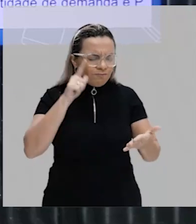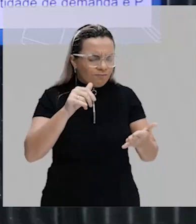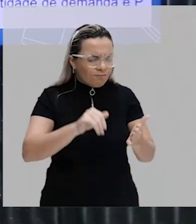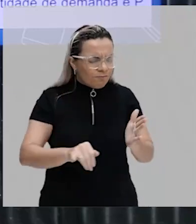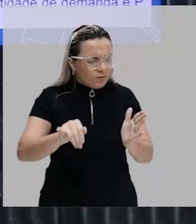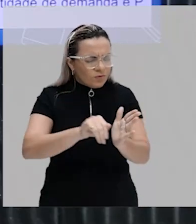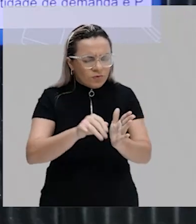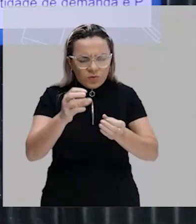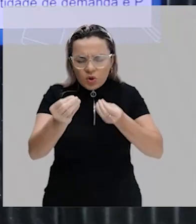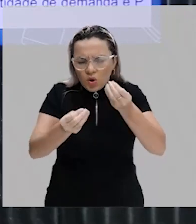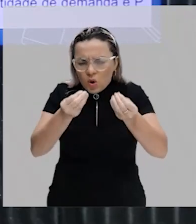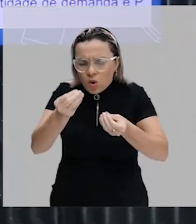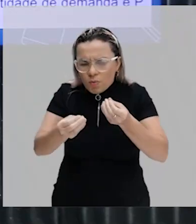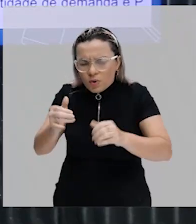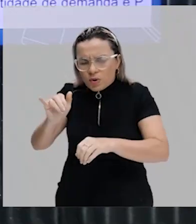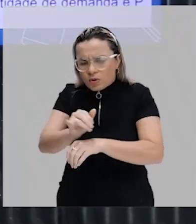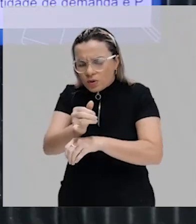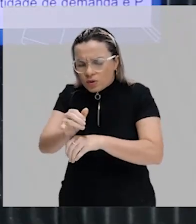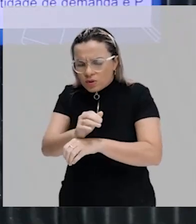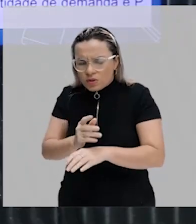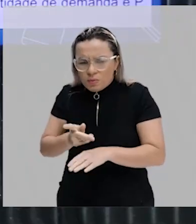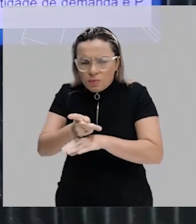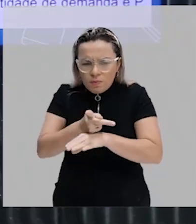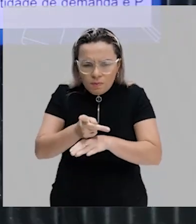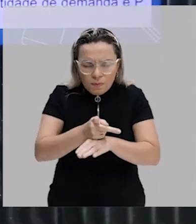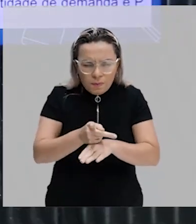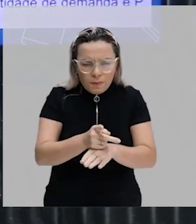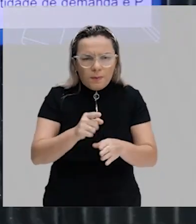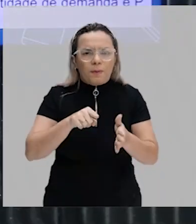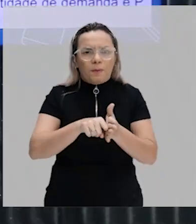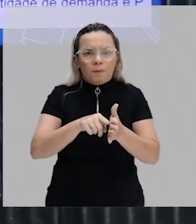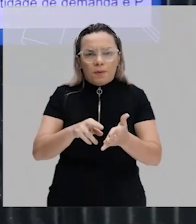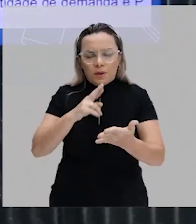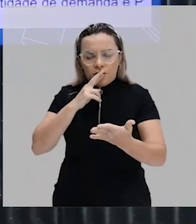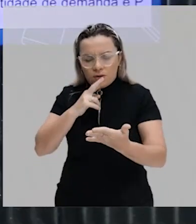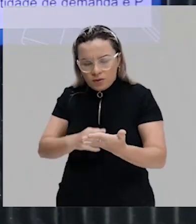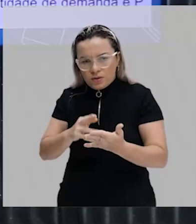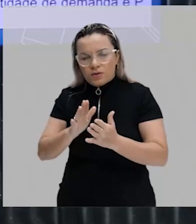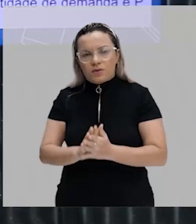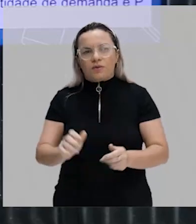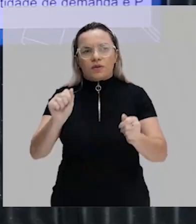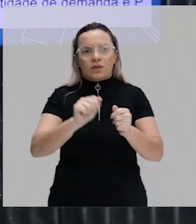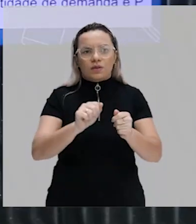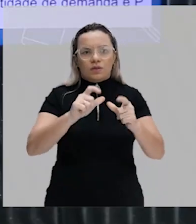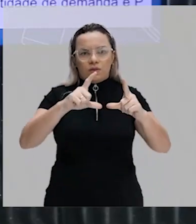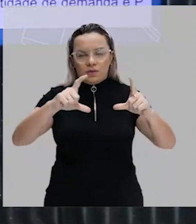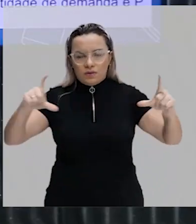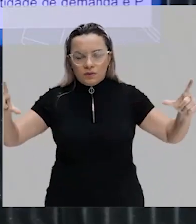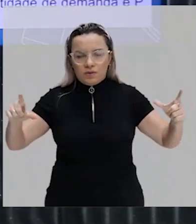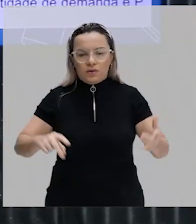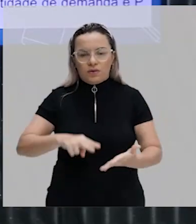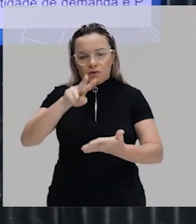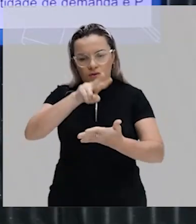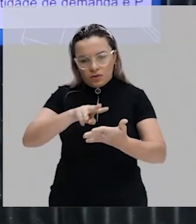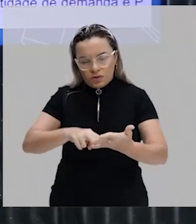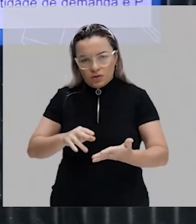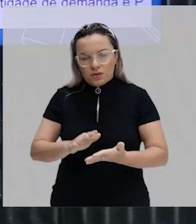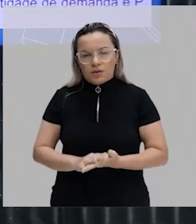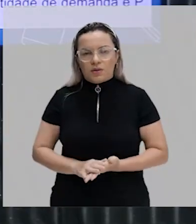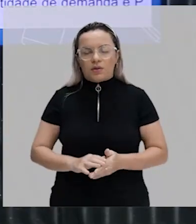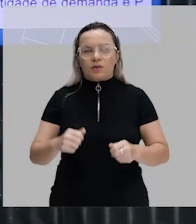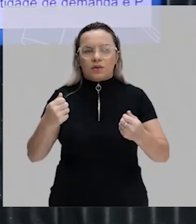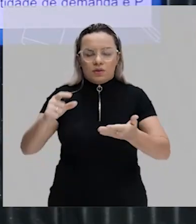como nós vamos proceder em busca da resolução, tá? Então, vamos fazer a leitura. Se for necessário aí no teu material,